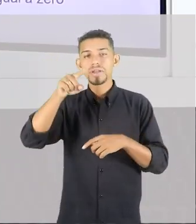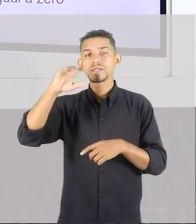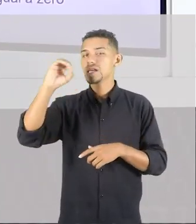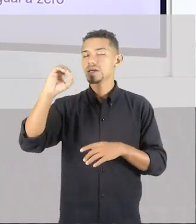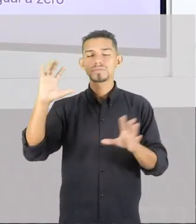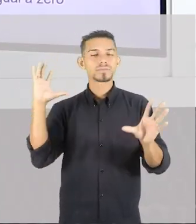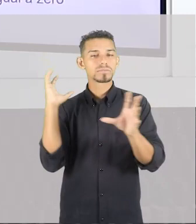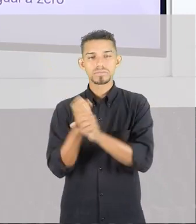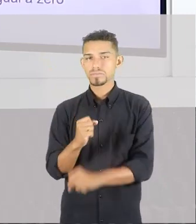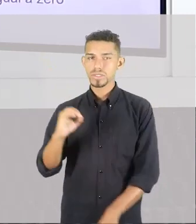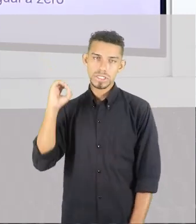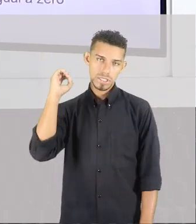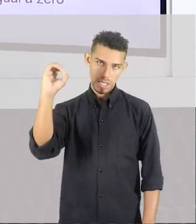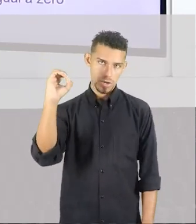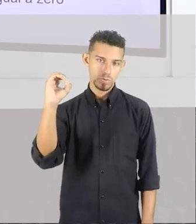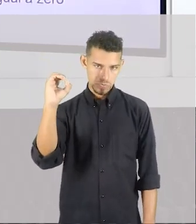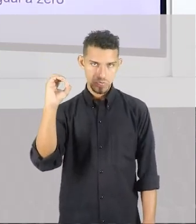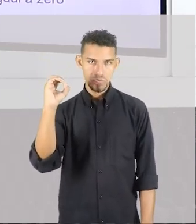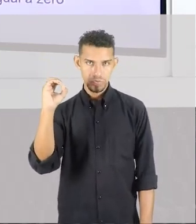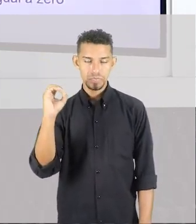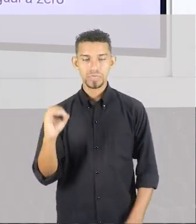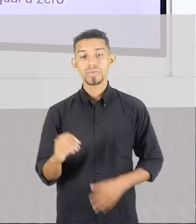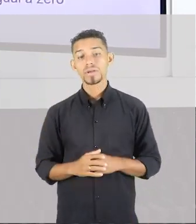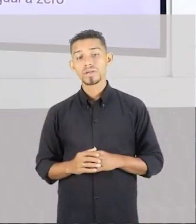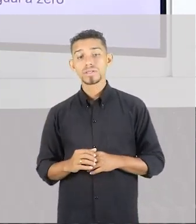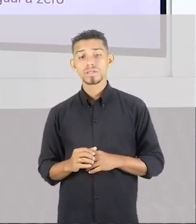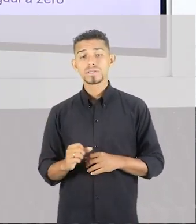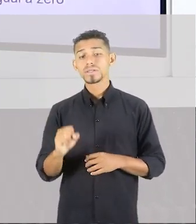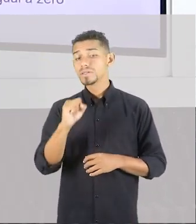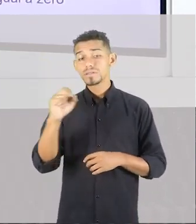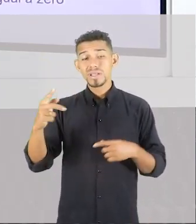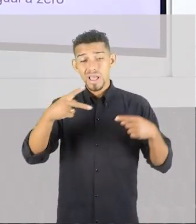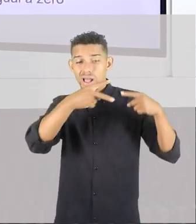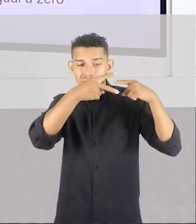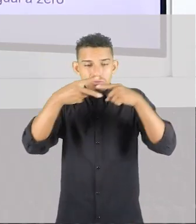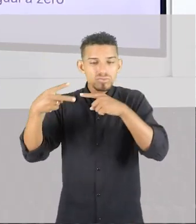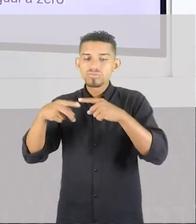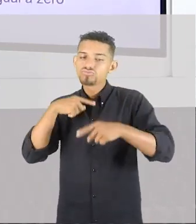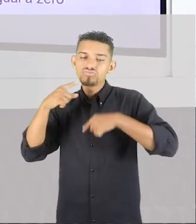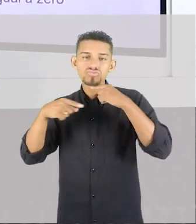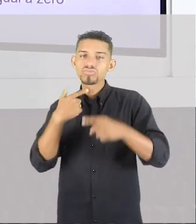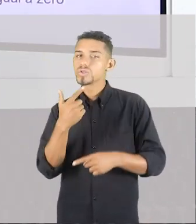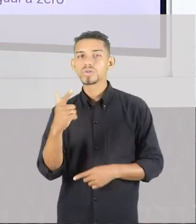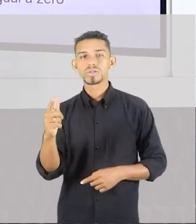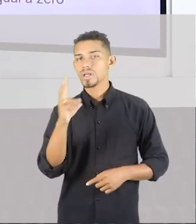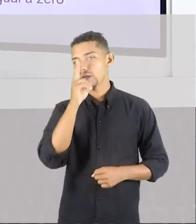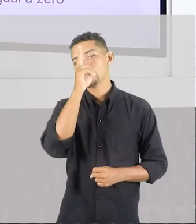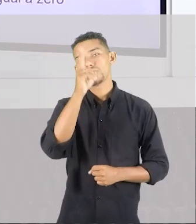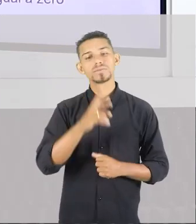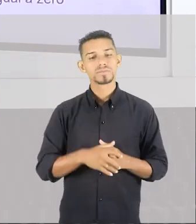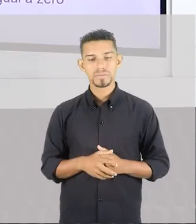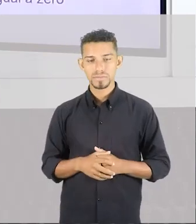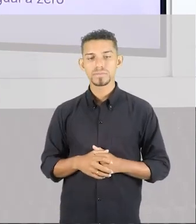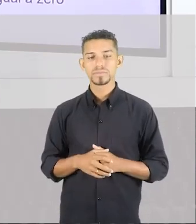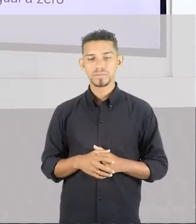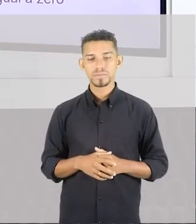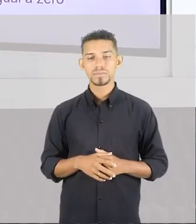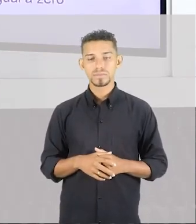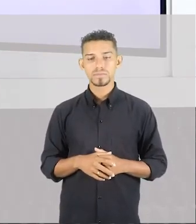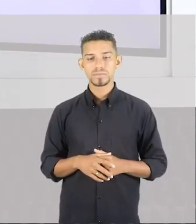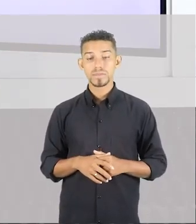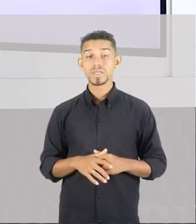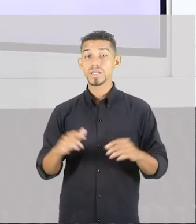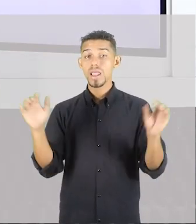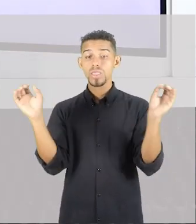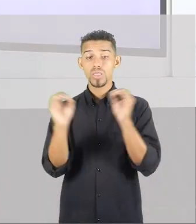por 0, zera tudo. Então, se lançar paralela às linhas de campo, ela não vai sofrer a ação da força magnética. Força magnética vai ser